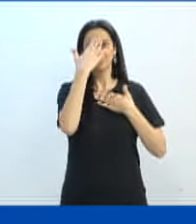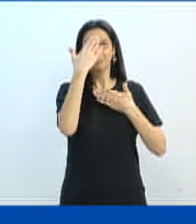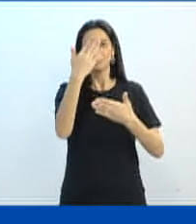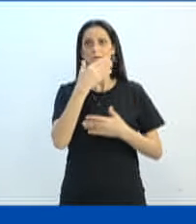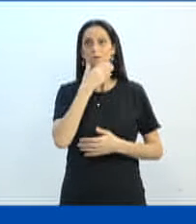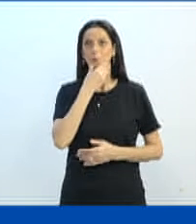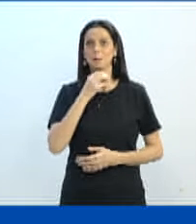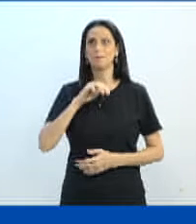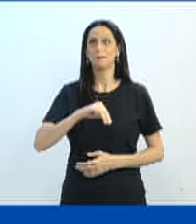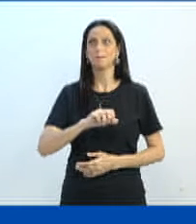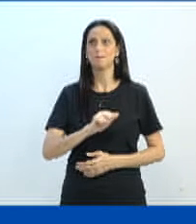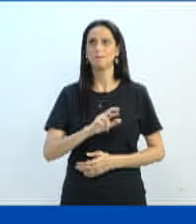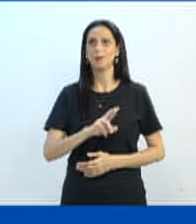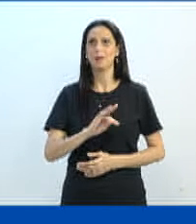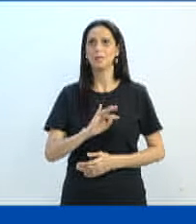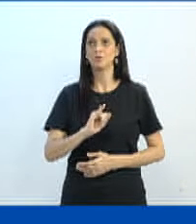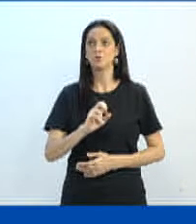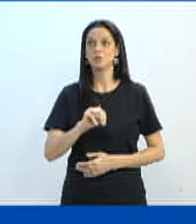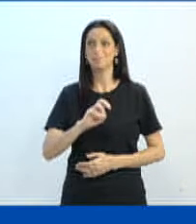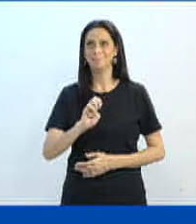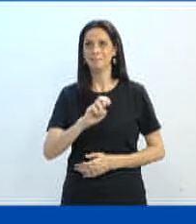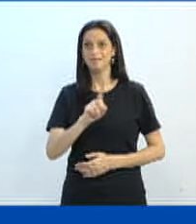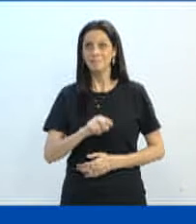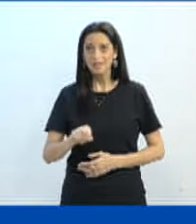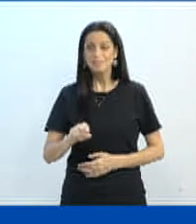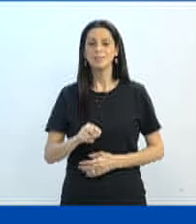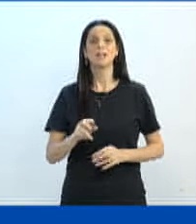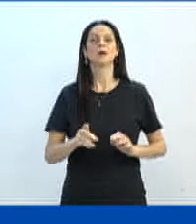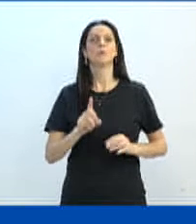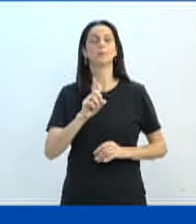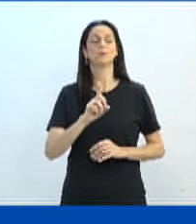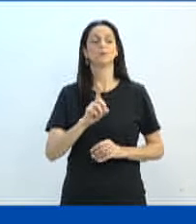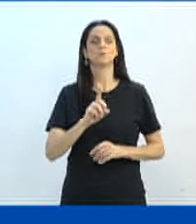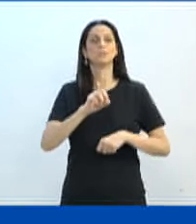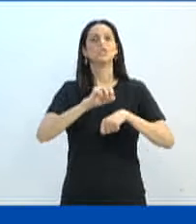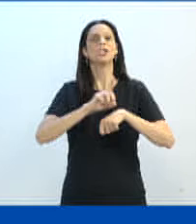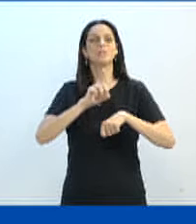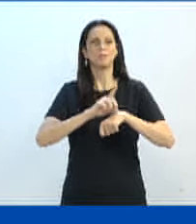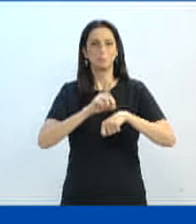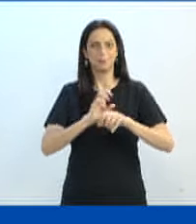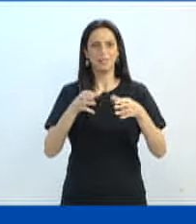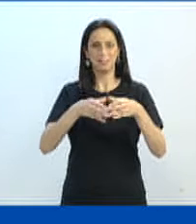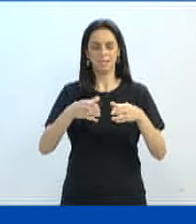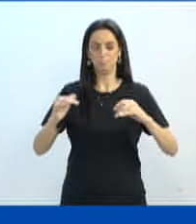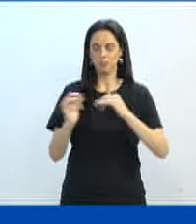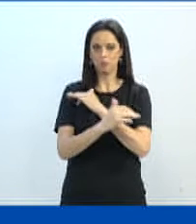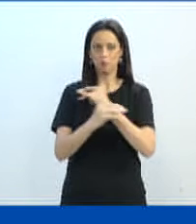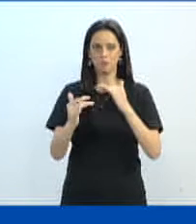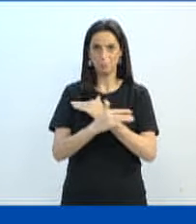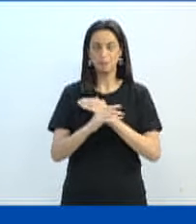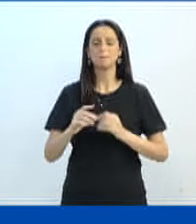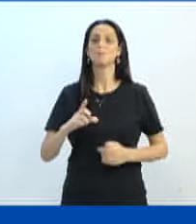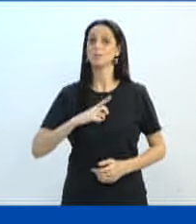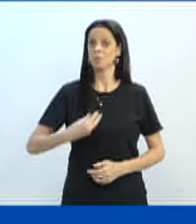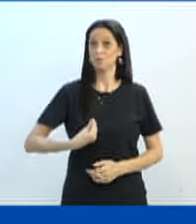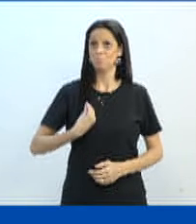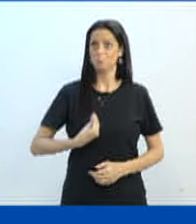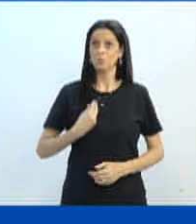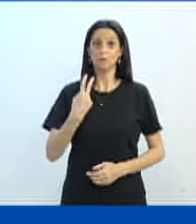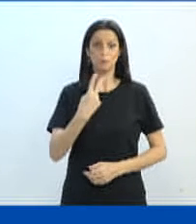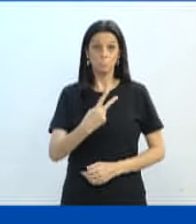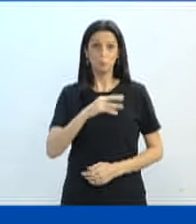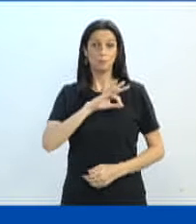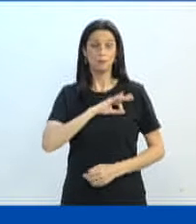diretor, né, da equipe do trânsito, telegerente, mais dois agentes de trânsito. Eu estive